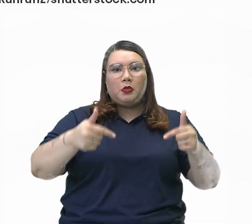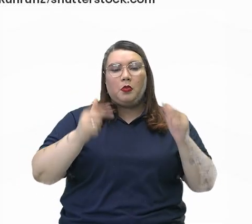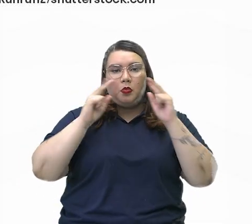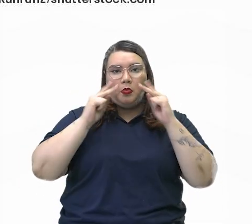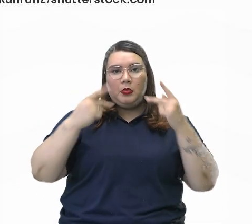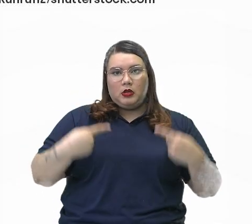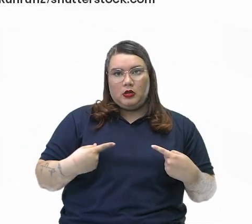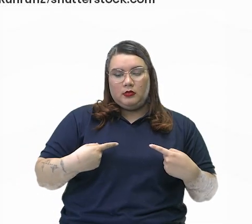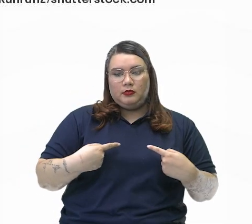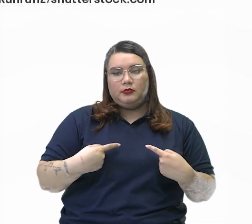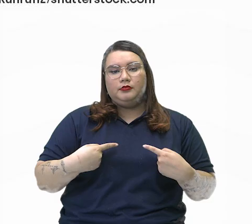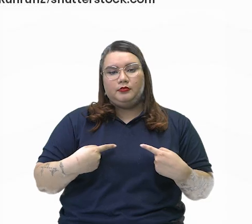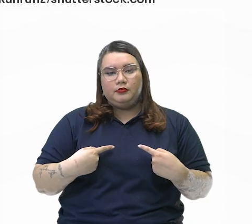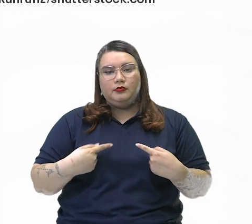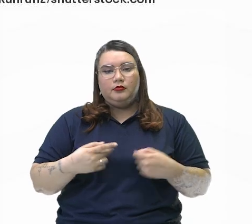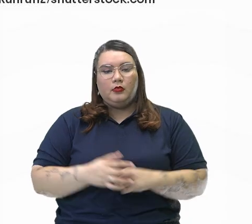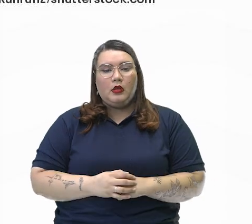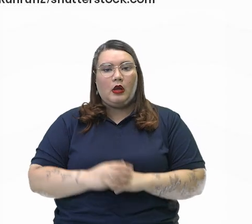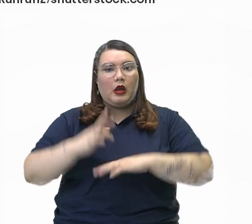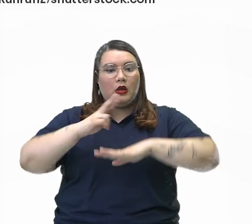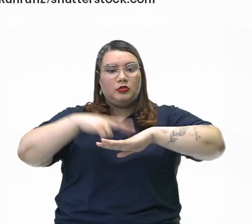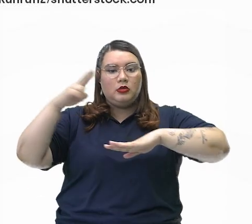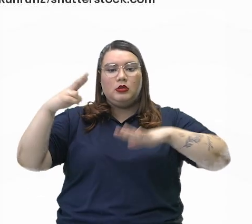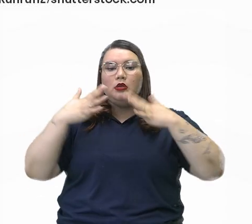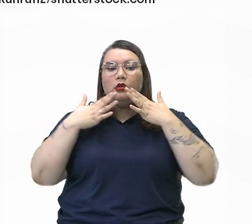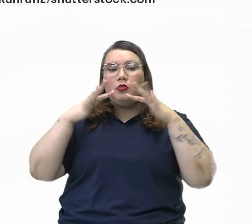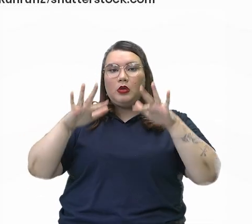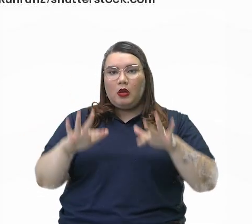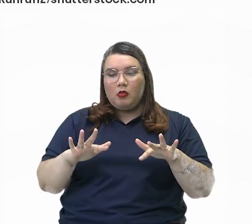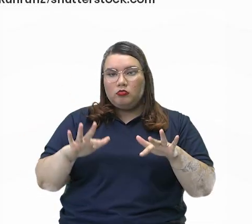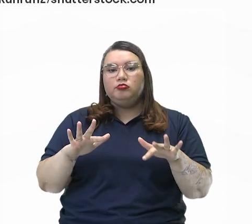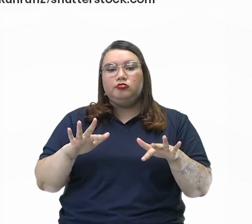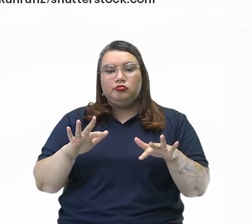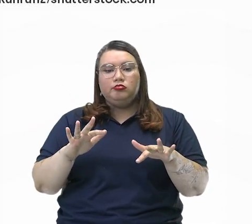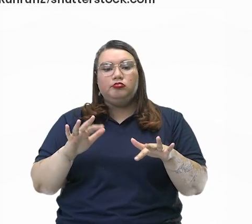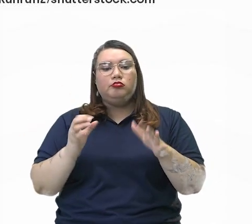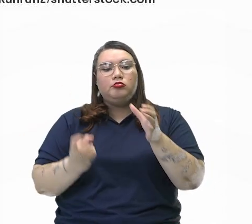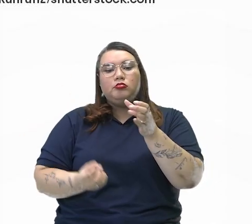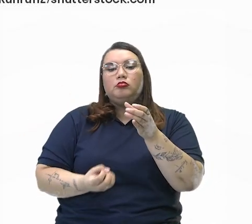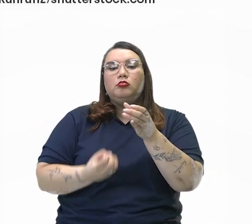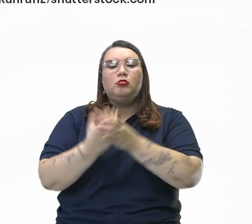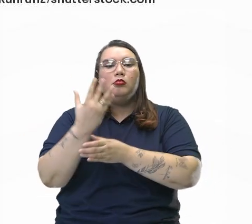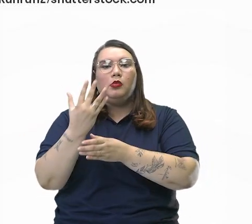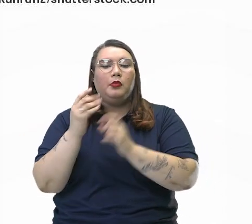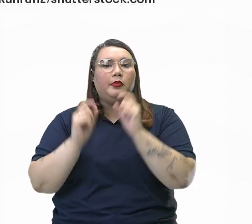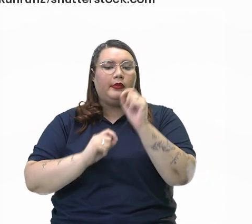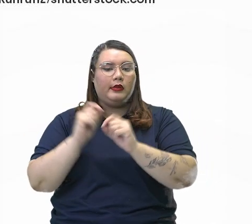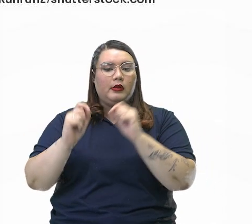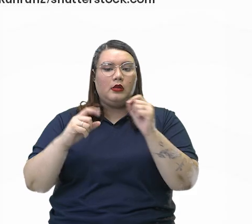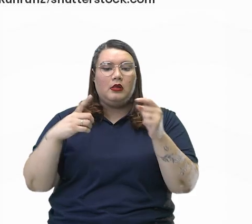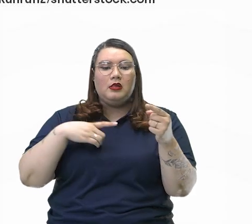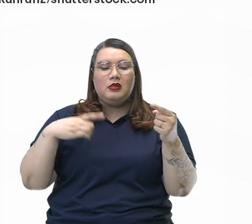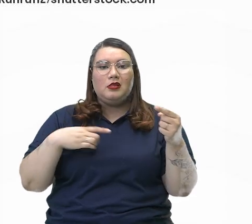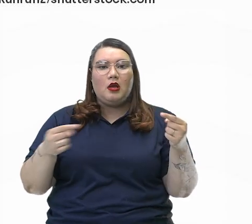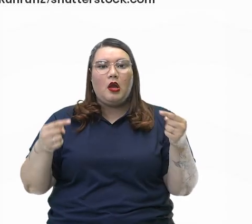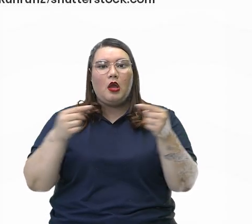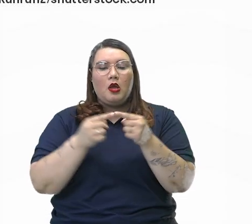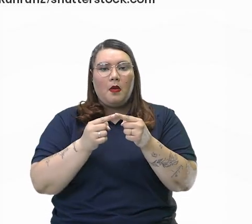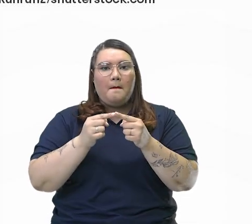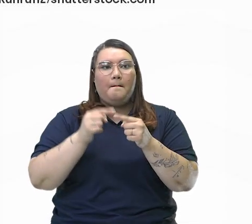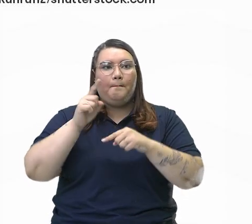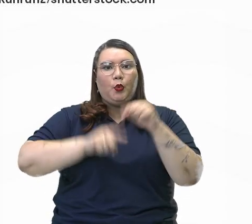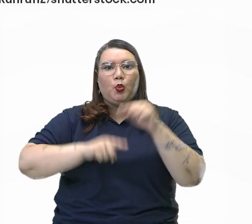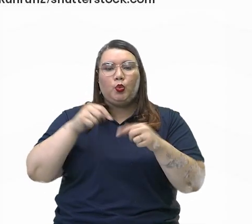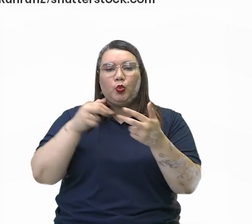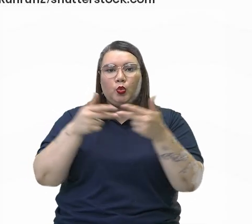o artificial. A radioatividade natural ou espontânea ocorre através dos